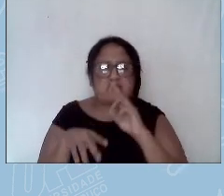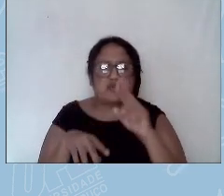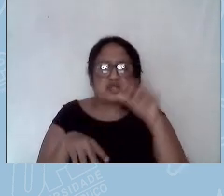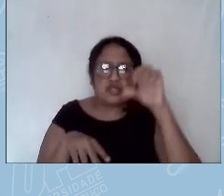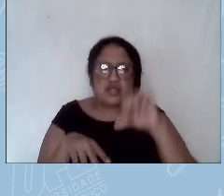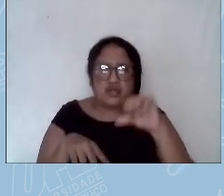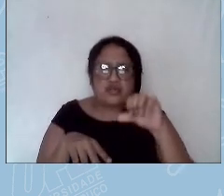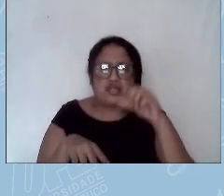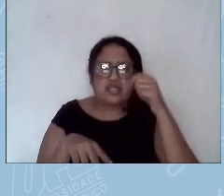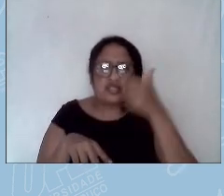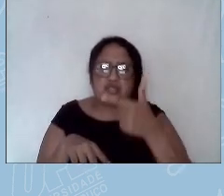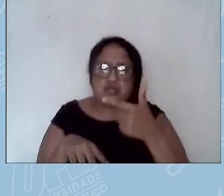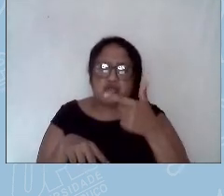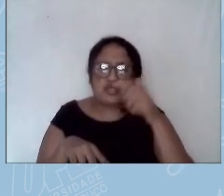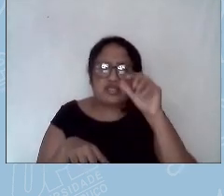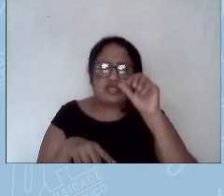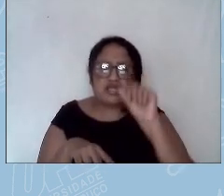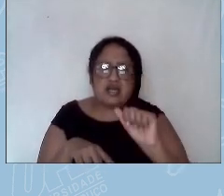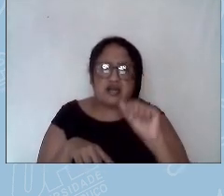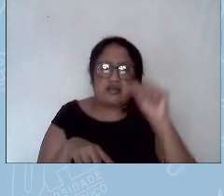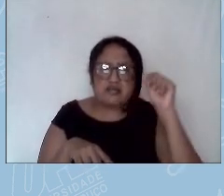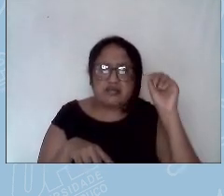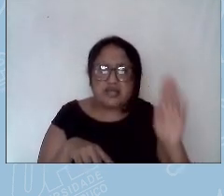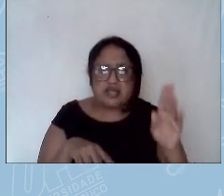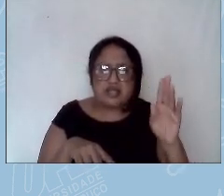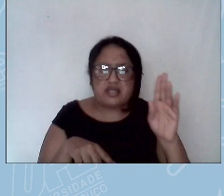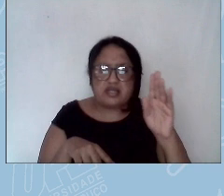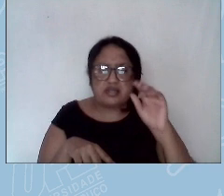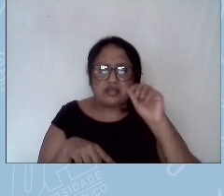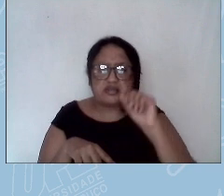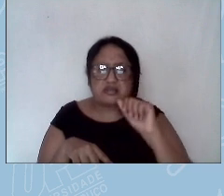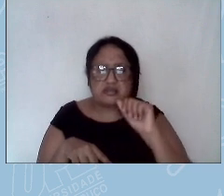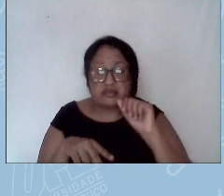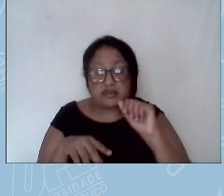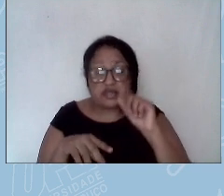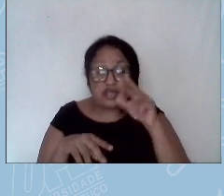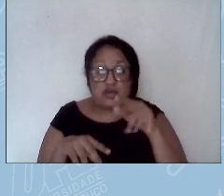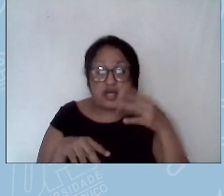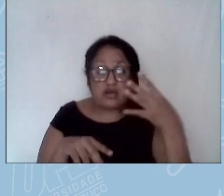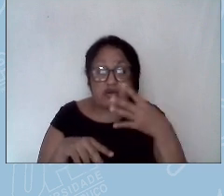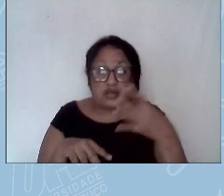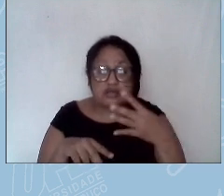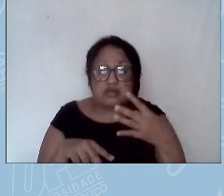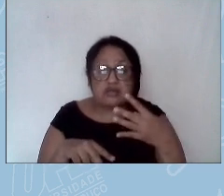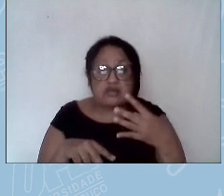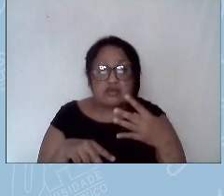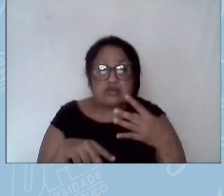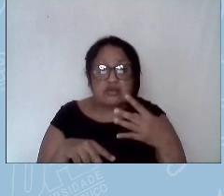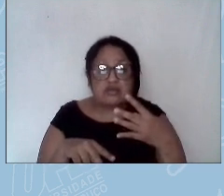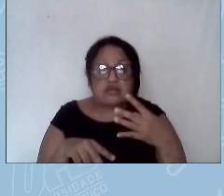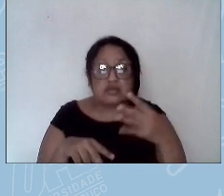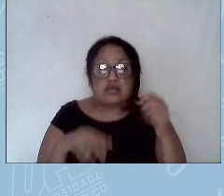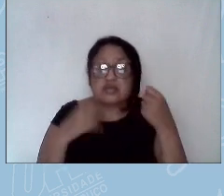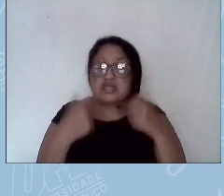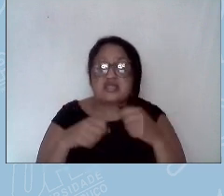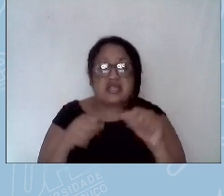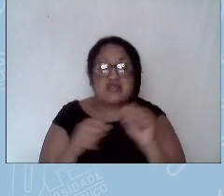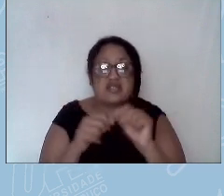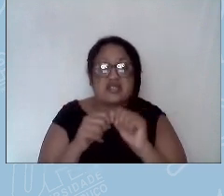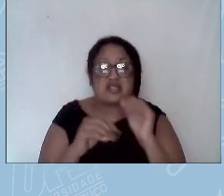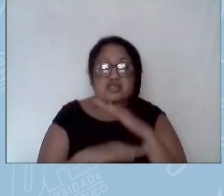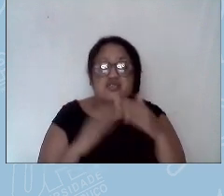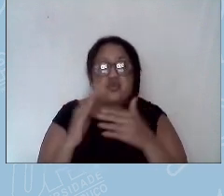2AB igual a 4 nas opções dadas quando ele analisasse ele nem precisava fazer toda uma um